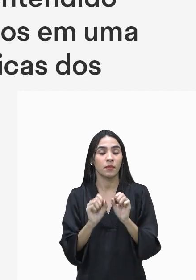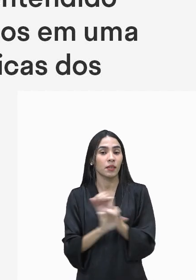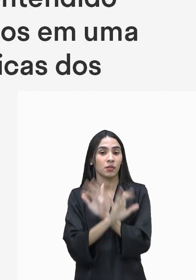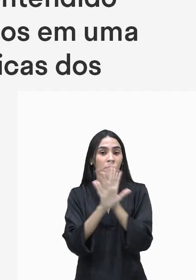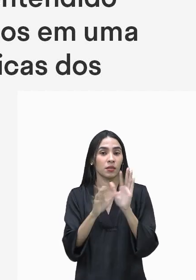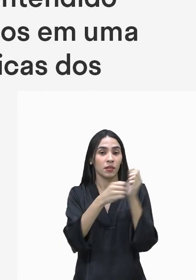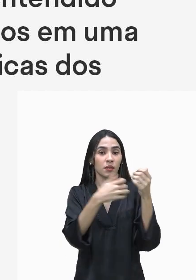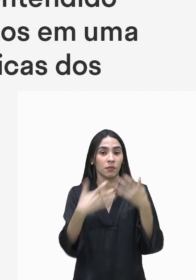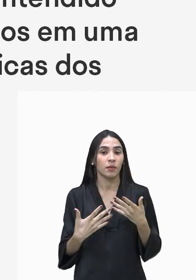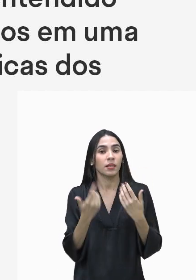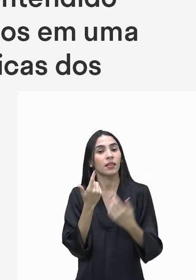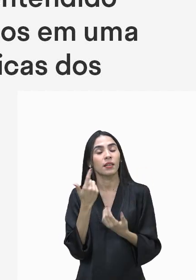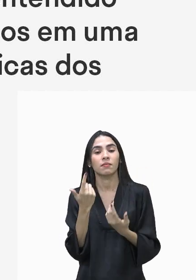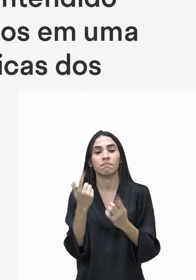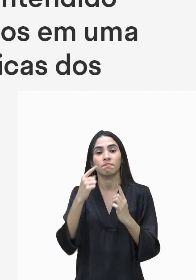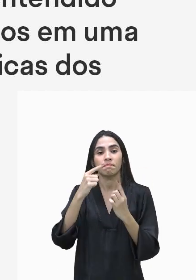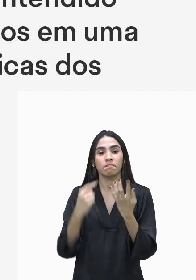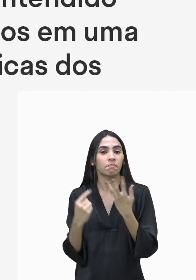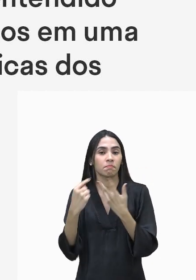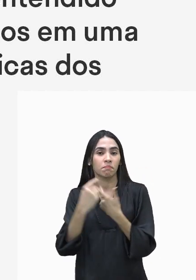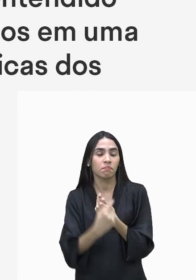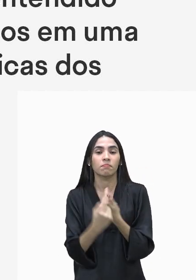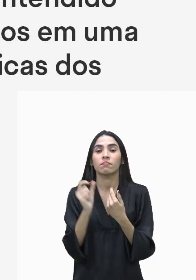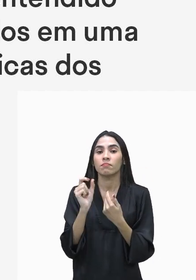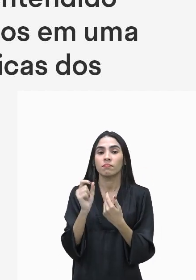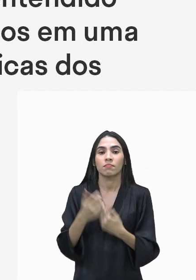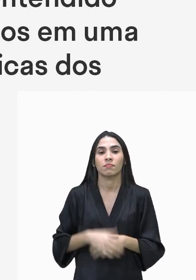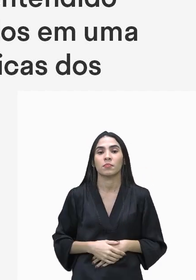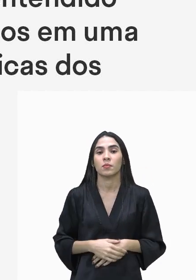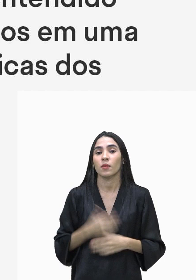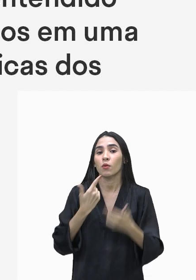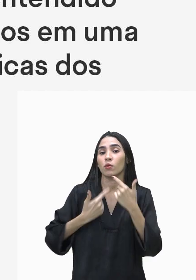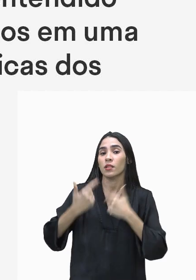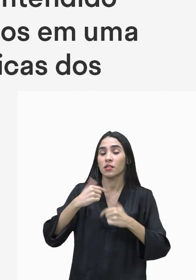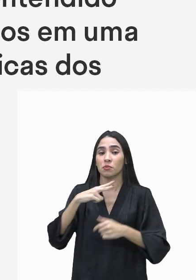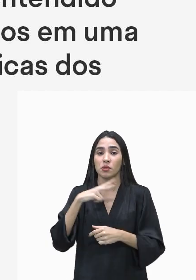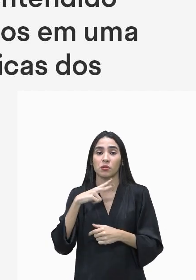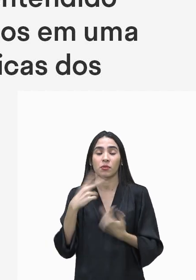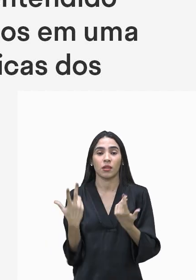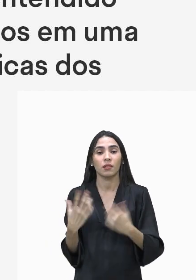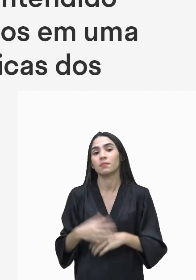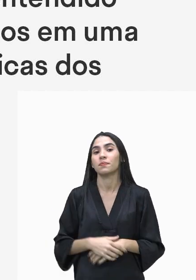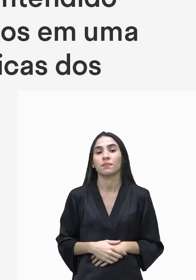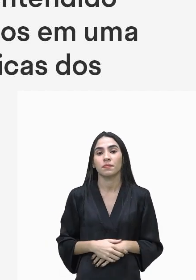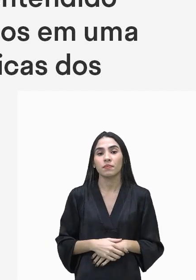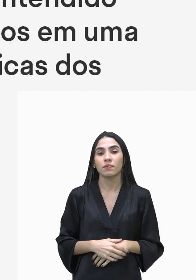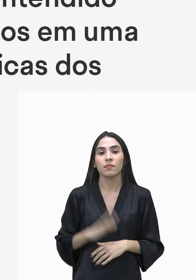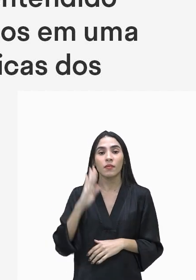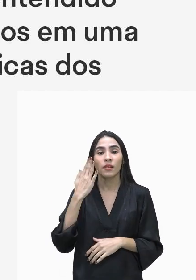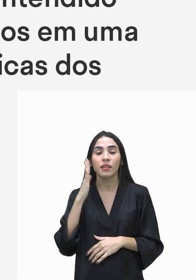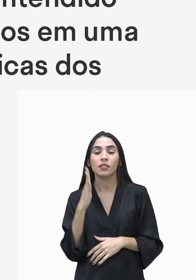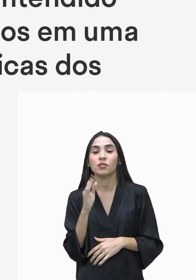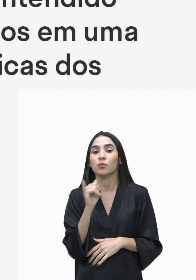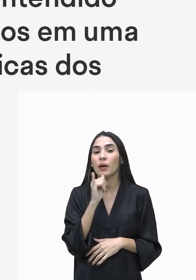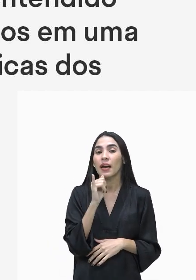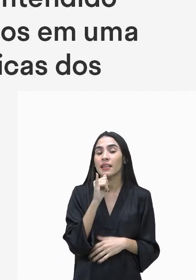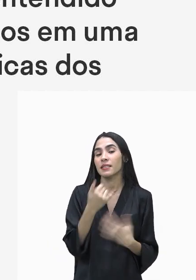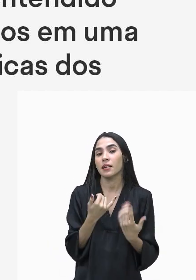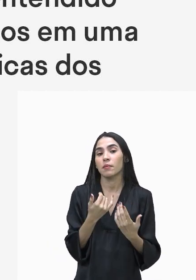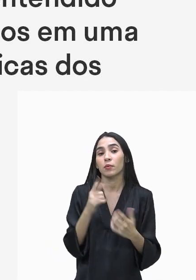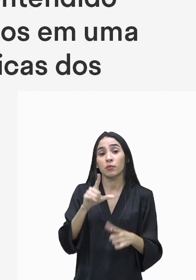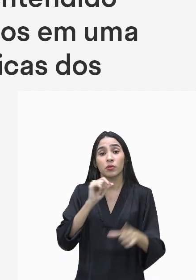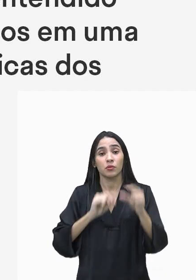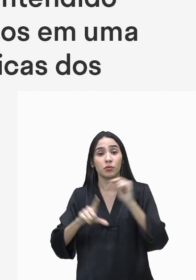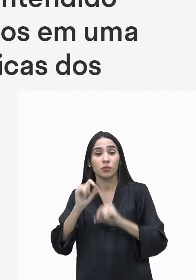revela, entre outras coisas, por exemplo, o gosto pessoal, entendido como julgamentos